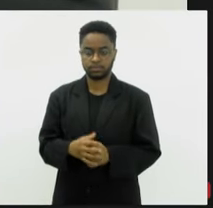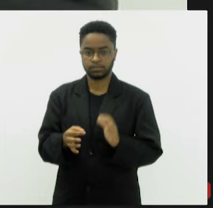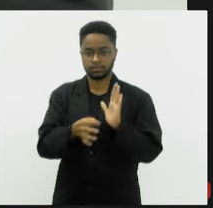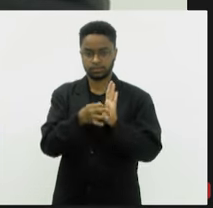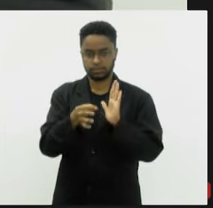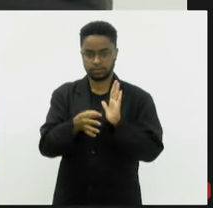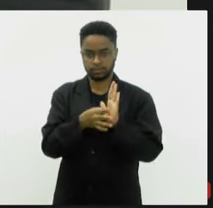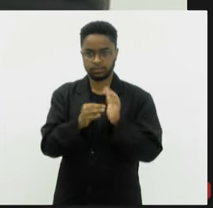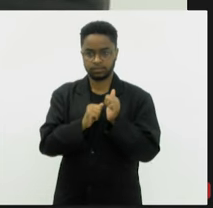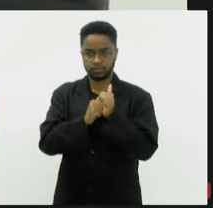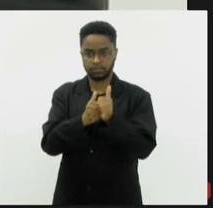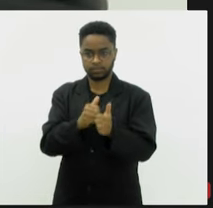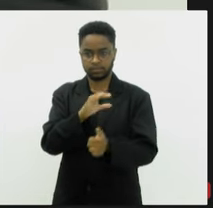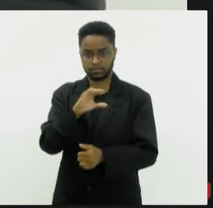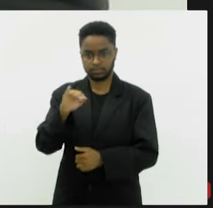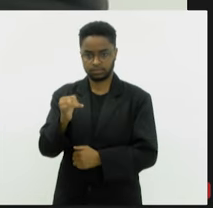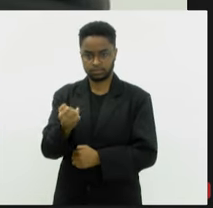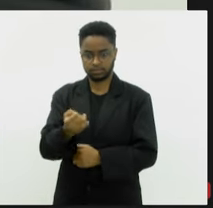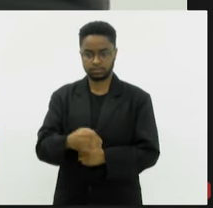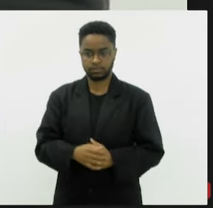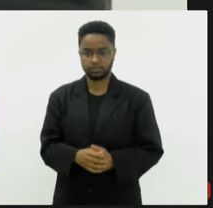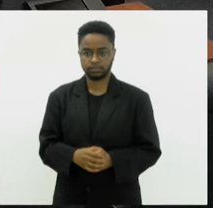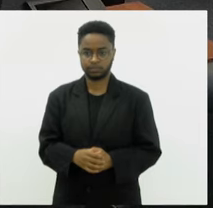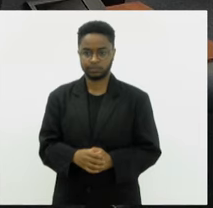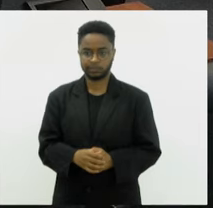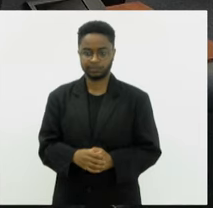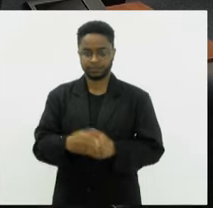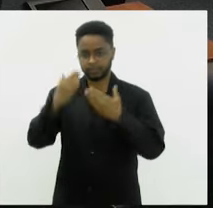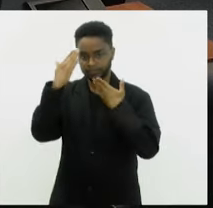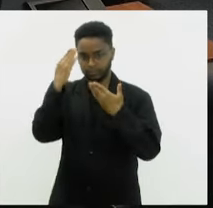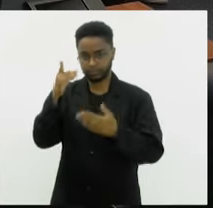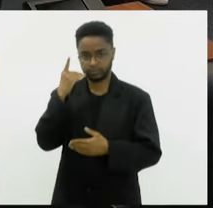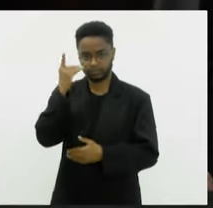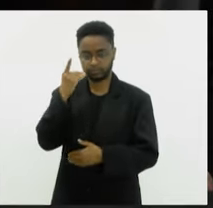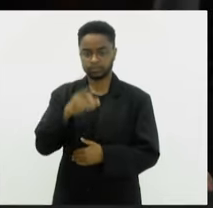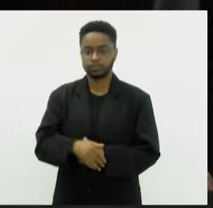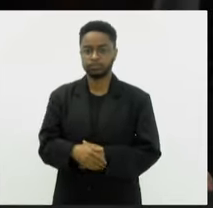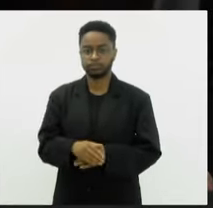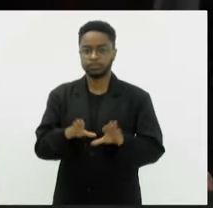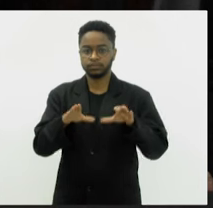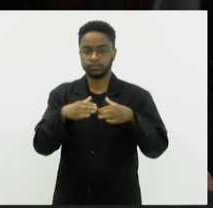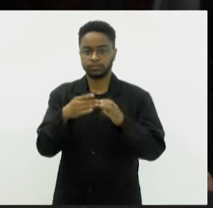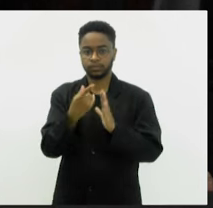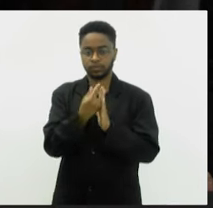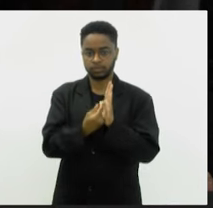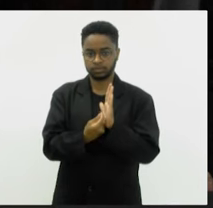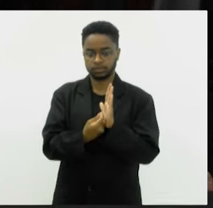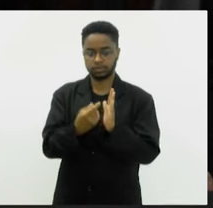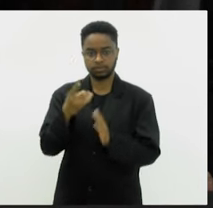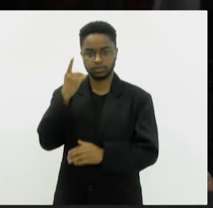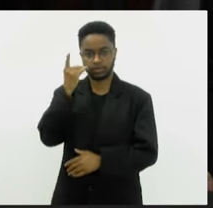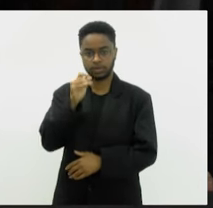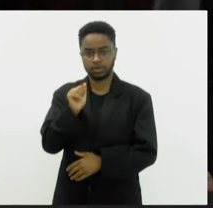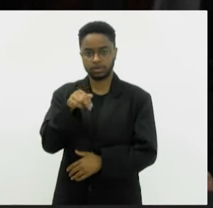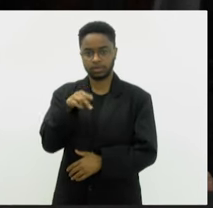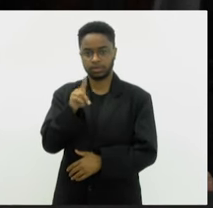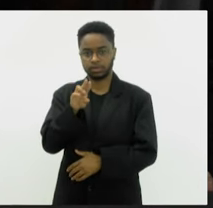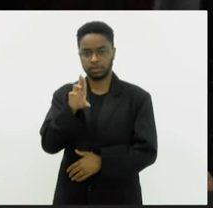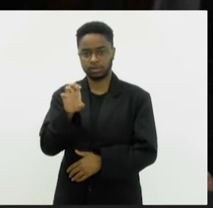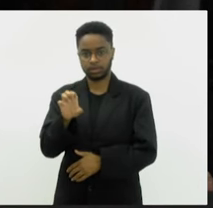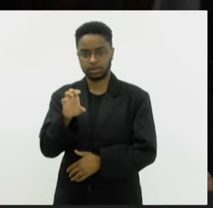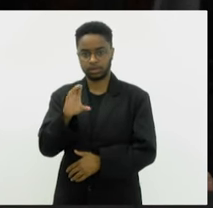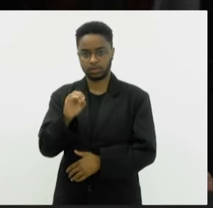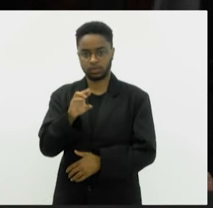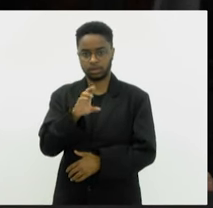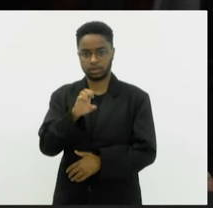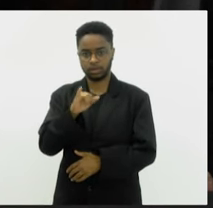Parecia acompanhando o parecer da CCJ. Muito obrigado, deputado Tande. Pela Comissão de Orçamento, deputado André Correia. É o